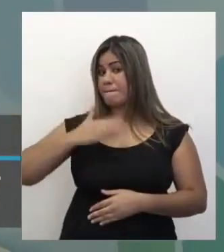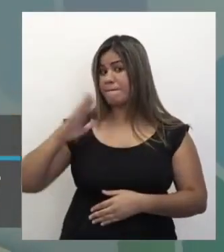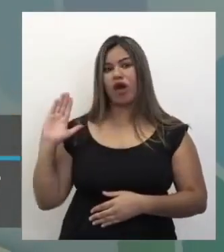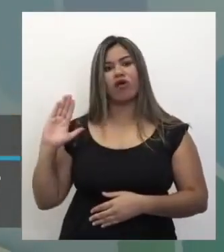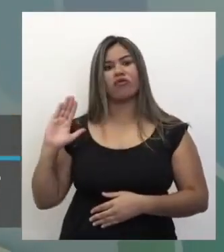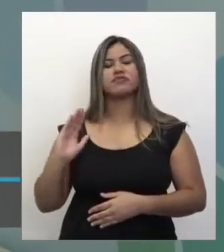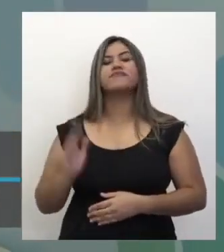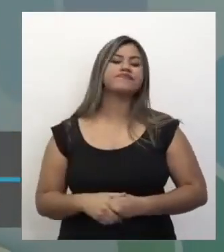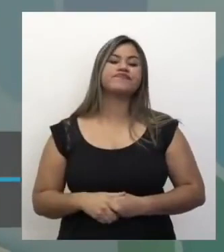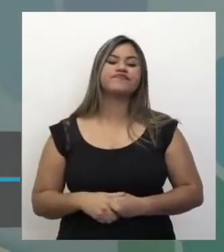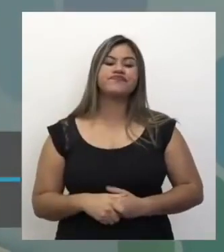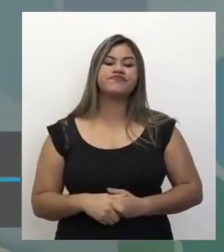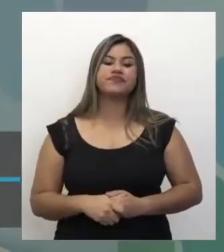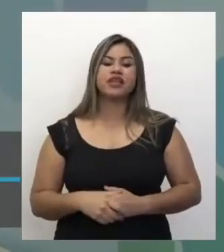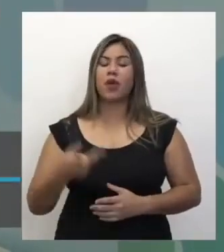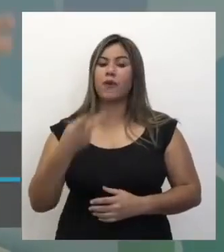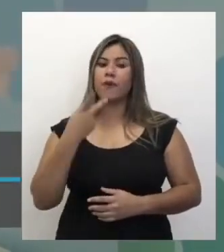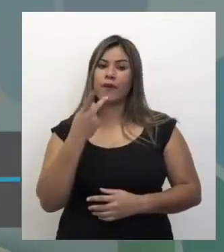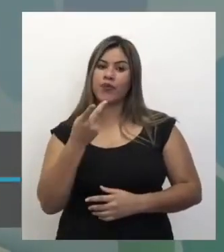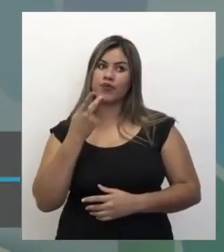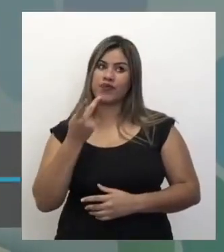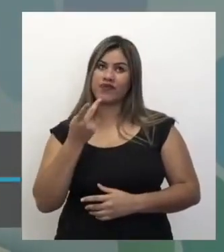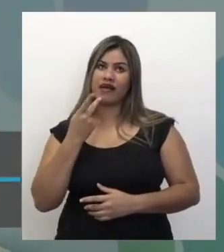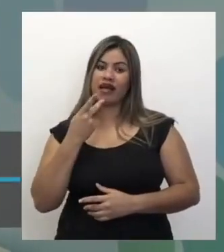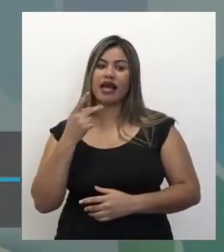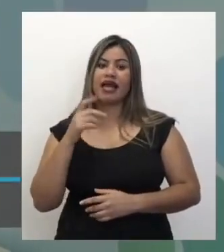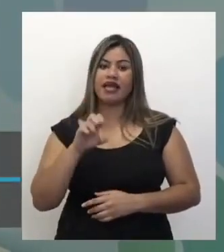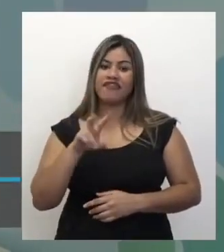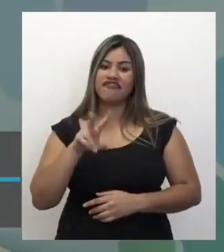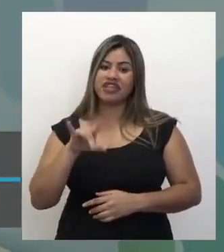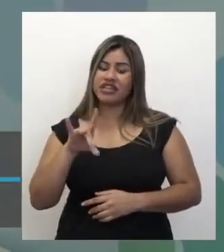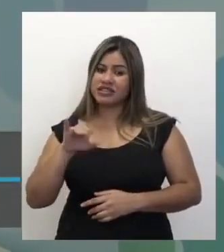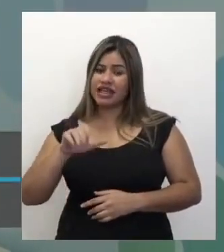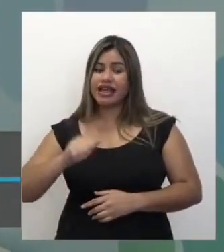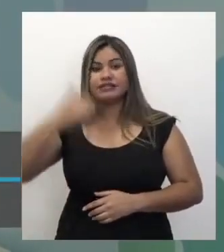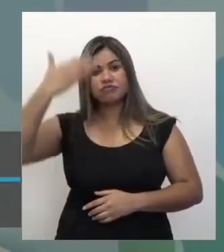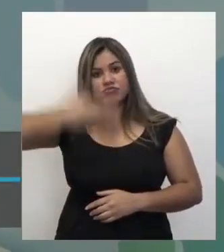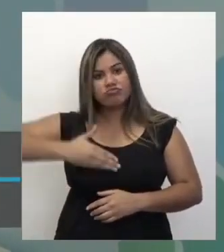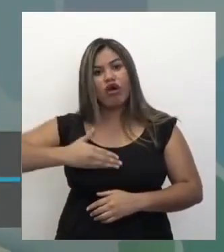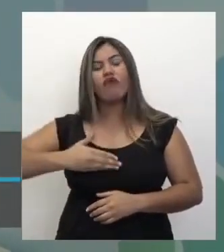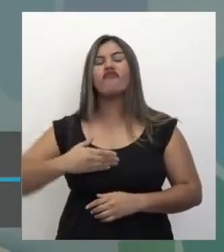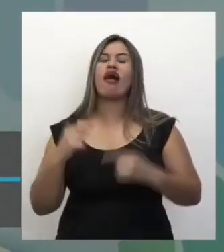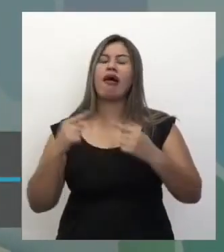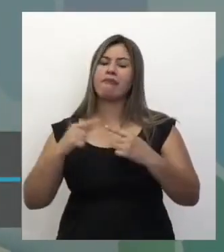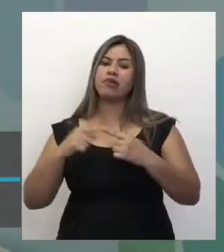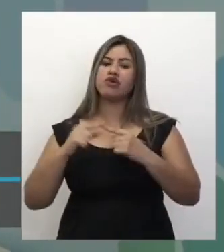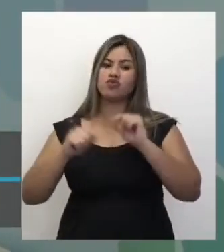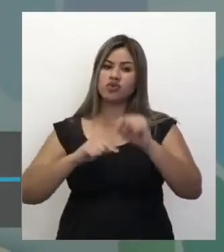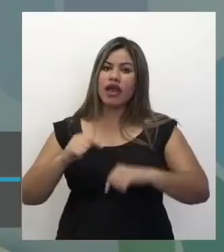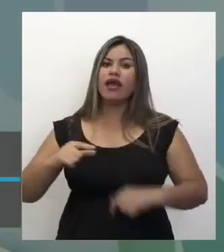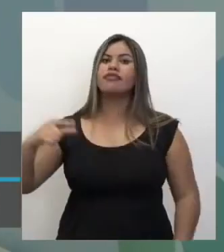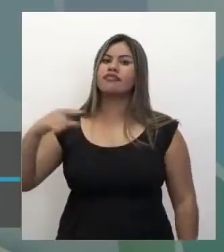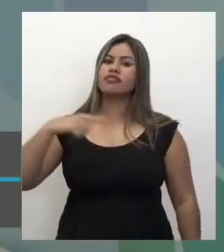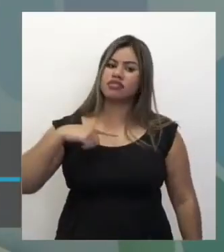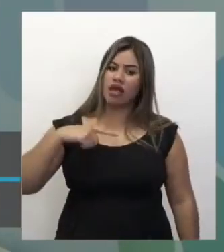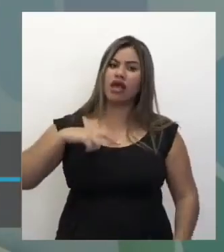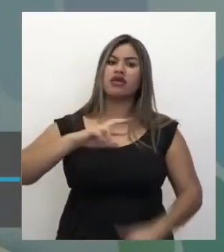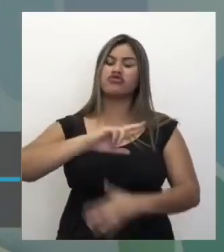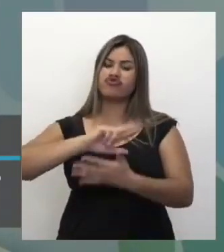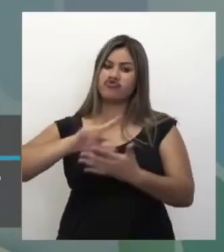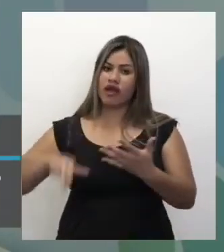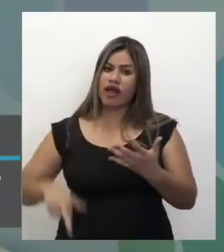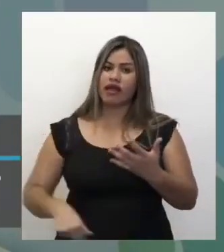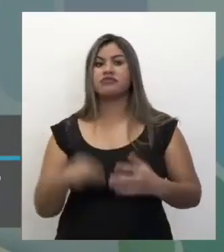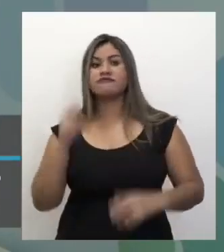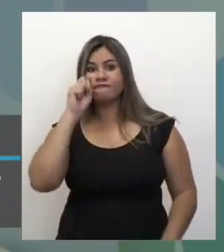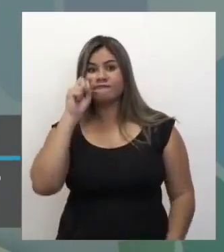verbo evidenciar, ela já deixou claro. Existe sim, existem coisas que a gente comprova, que